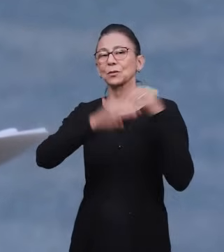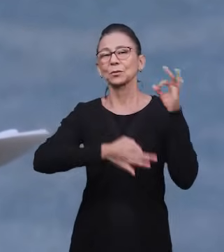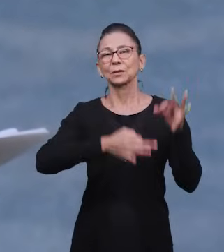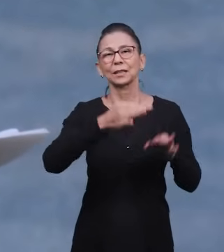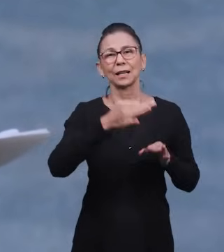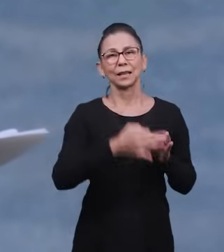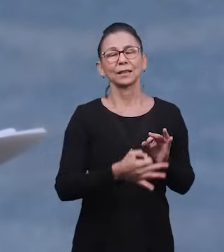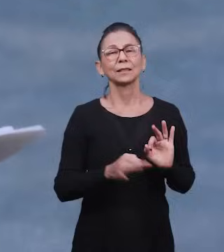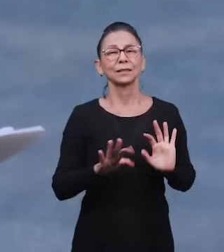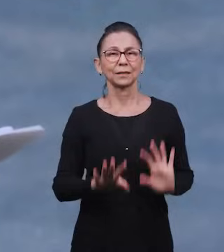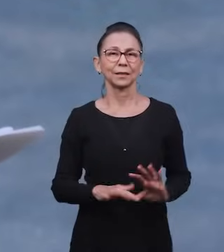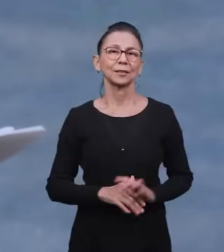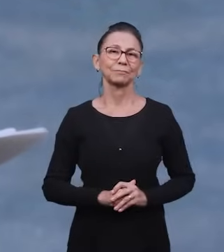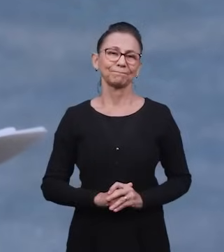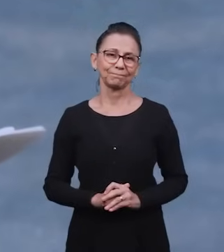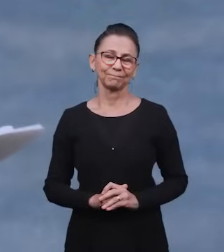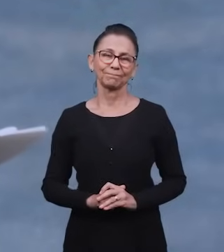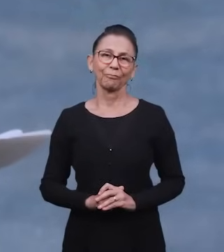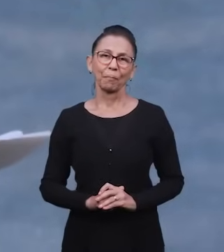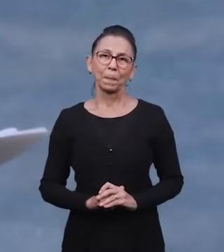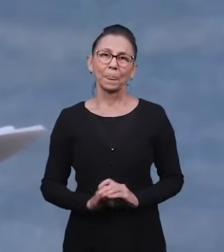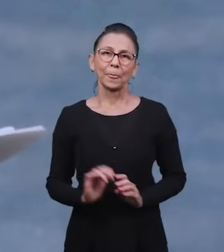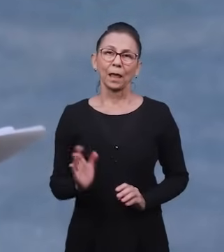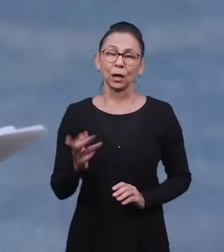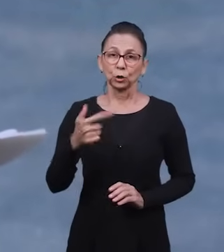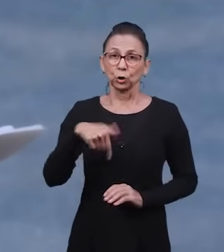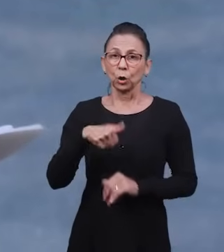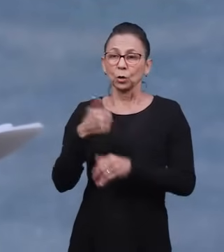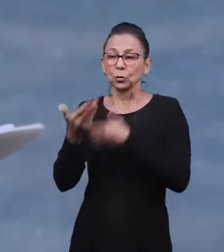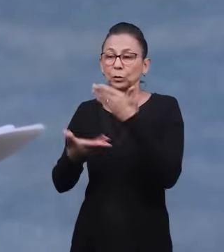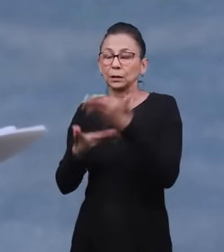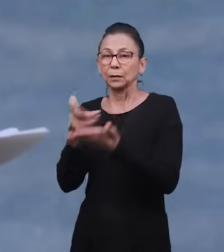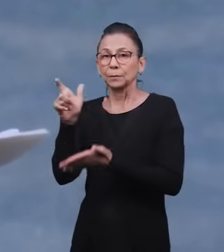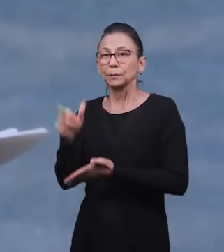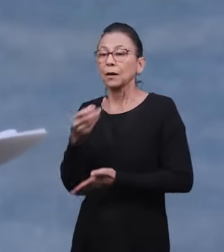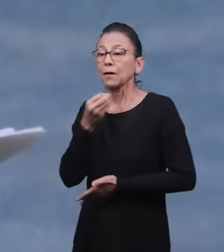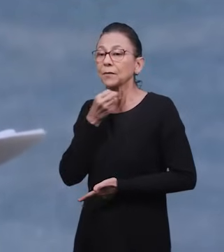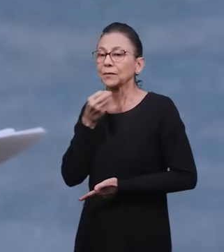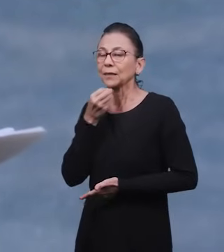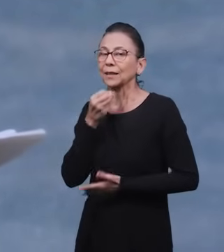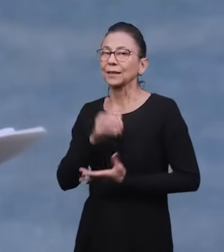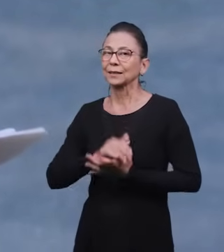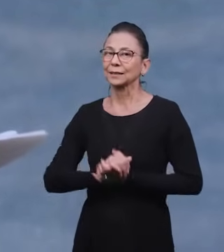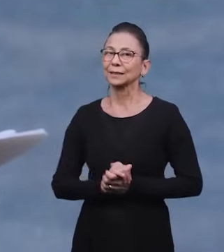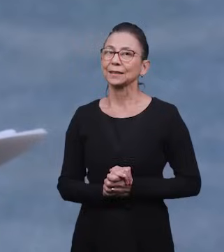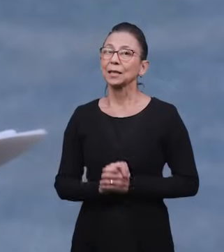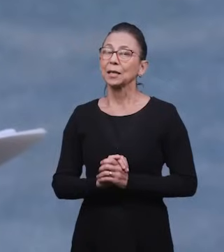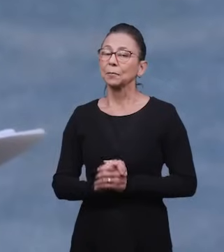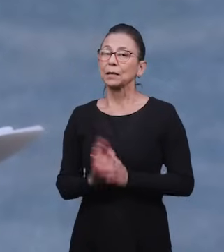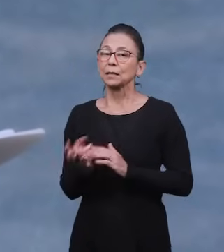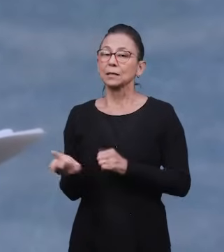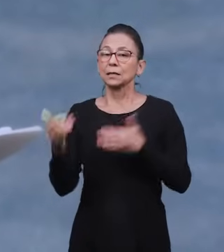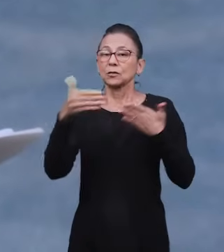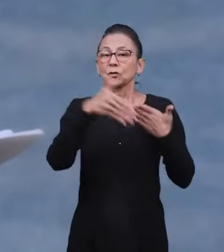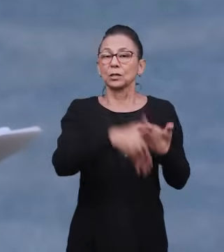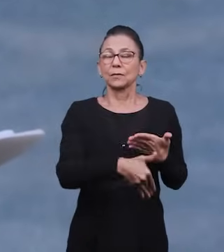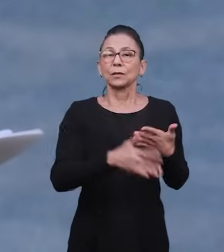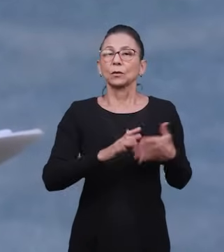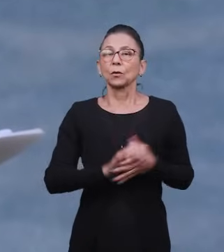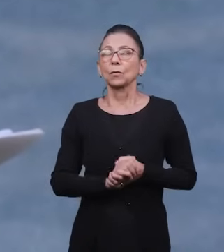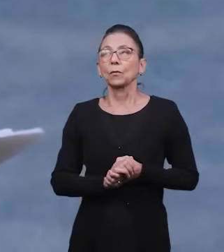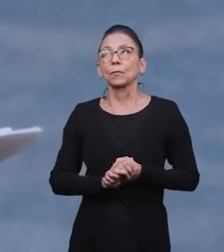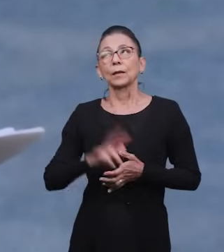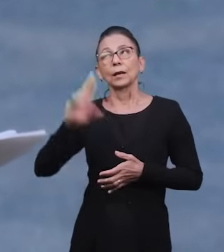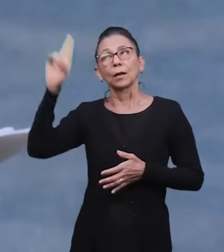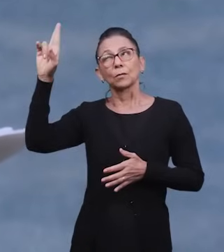o assunto dele agora não é conosco mais, é diferente do fraco é conosco. Mas depois que ele definiu, o assunto é ele com o